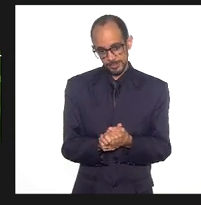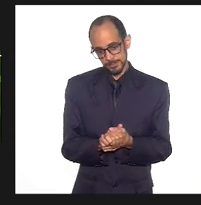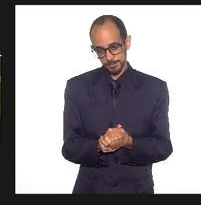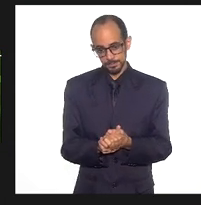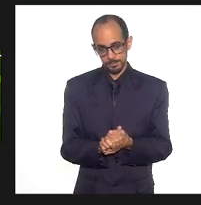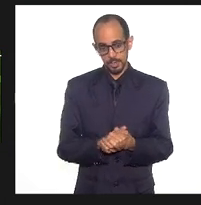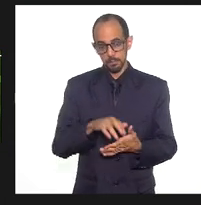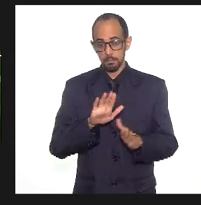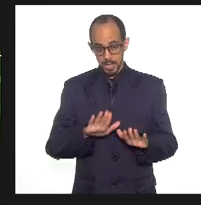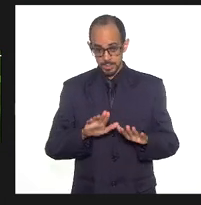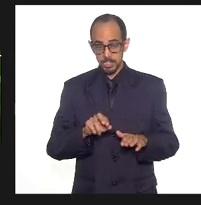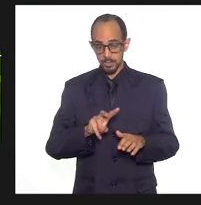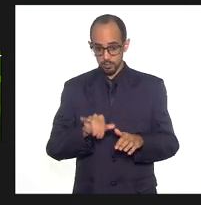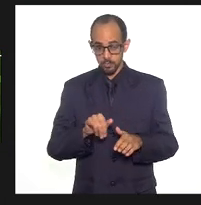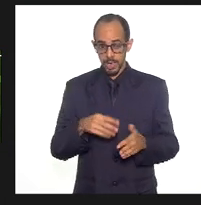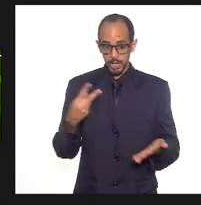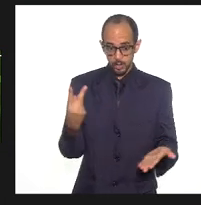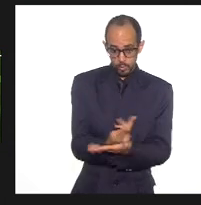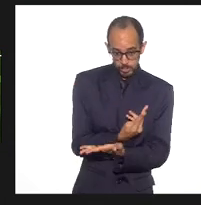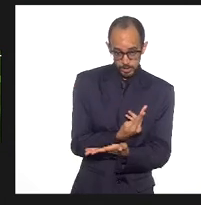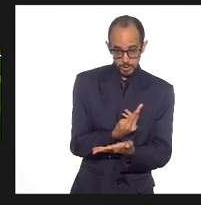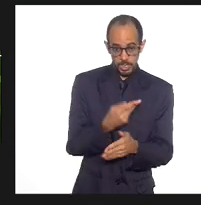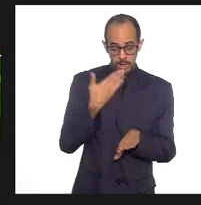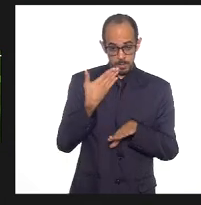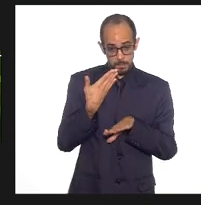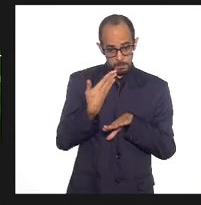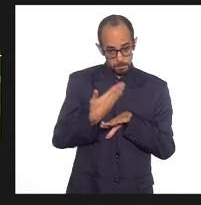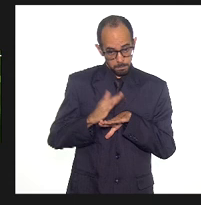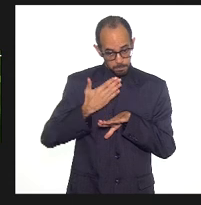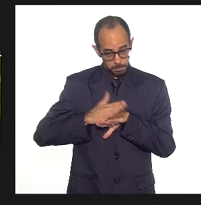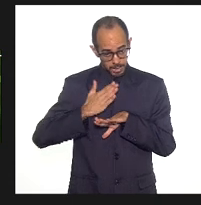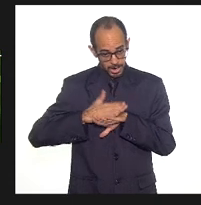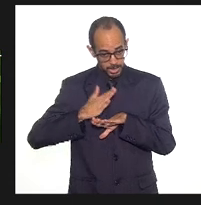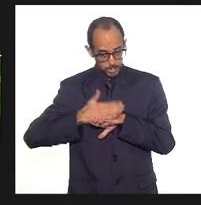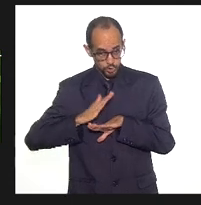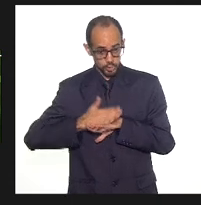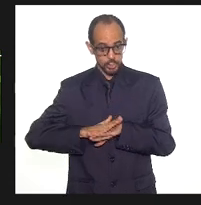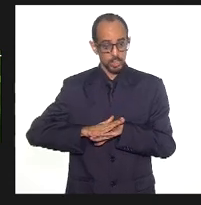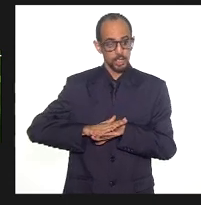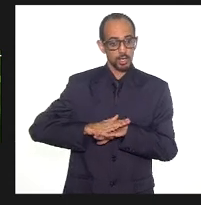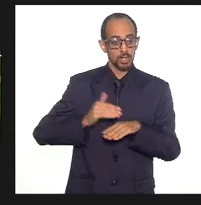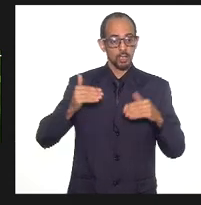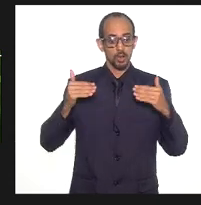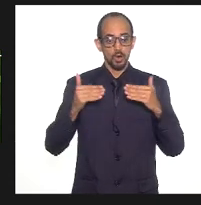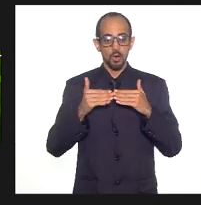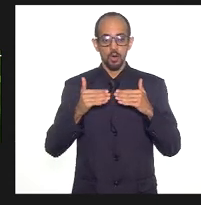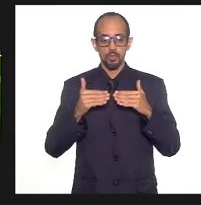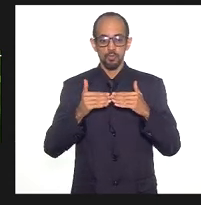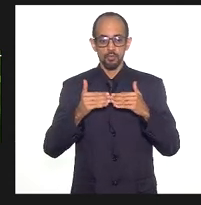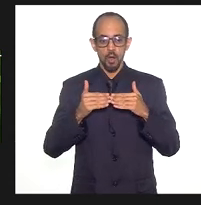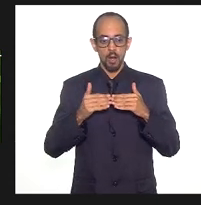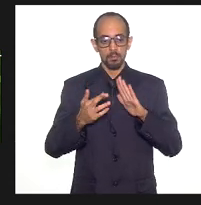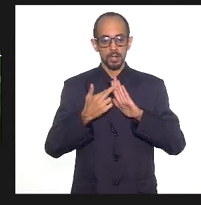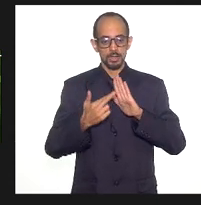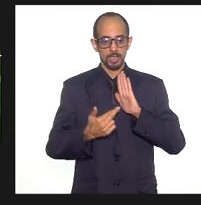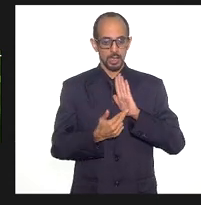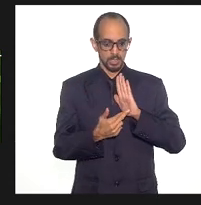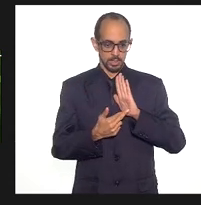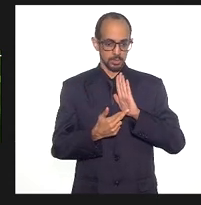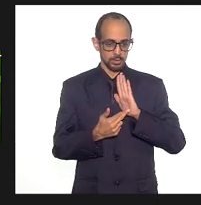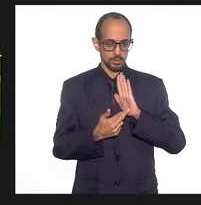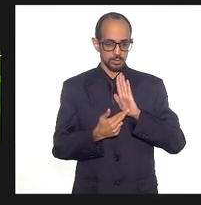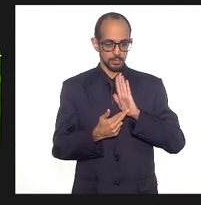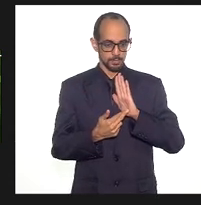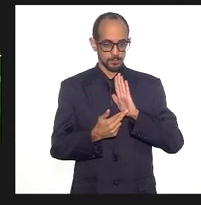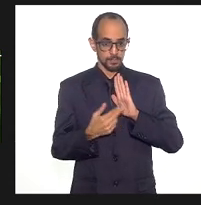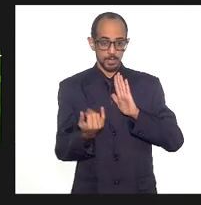haverá uma série de práticas que nós realizamos em conformidade com a regulação. É importante